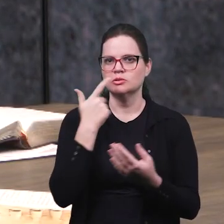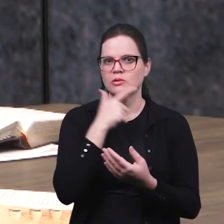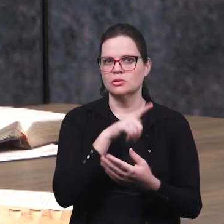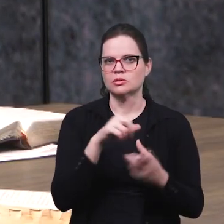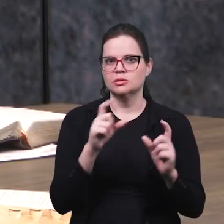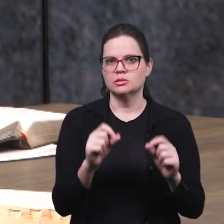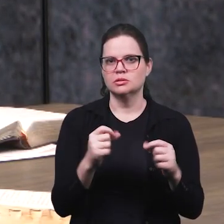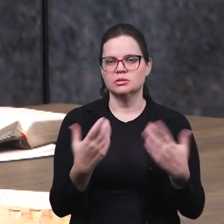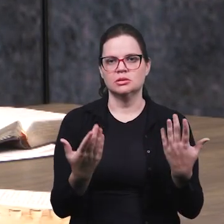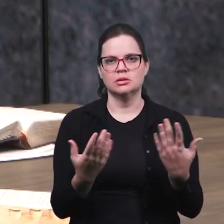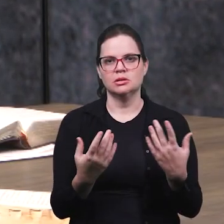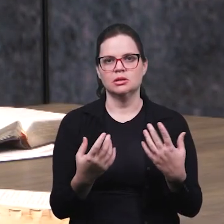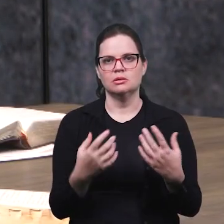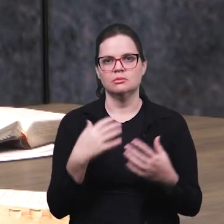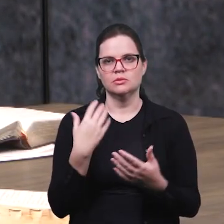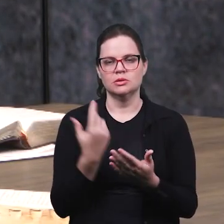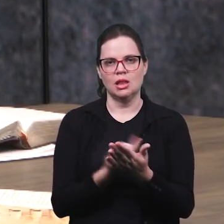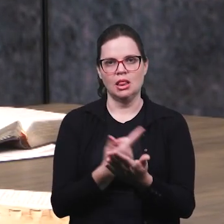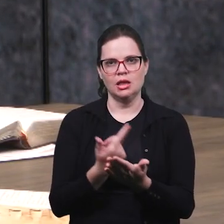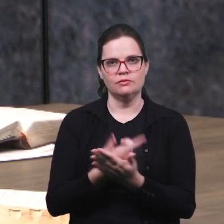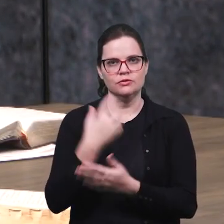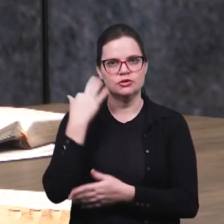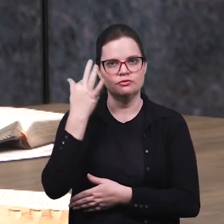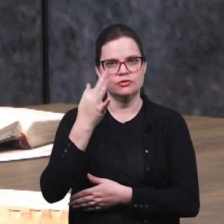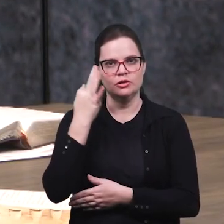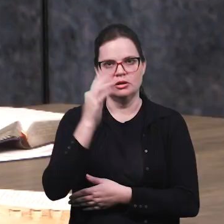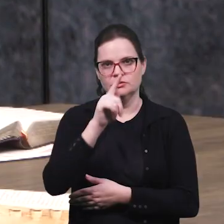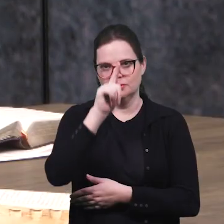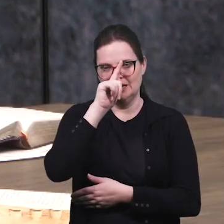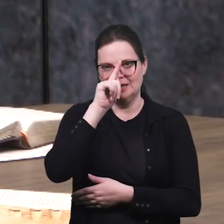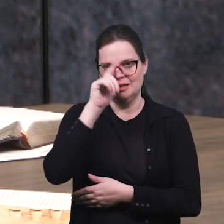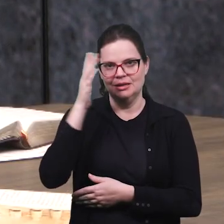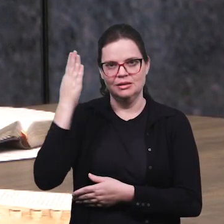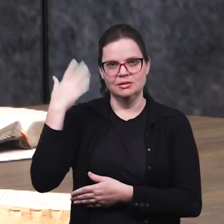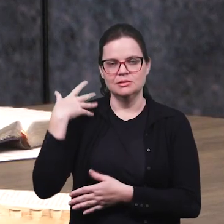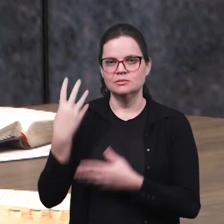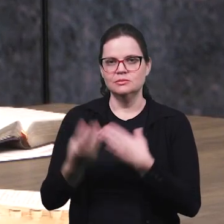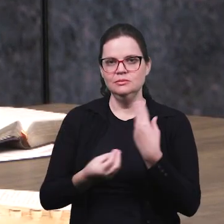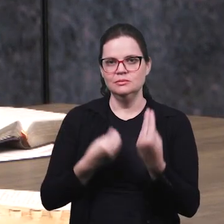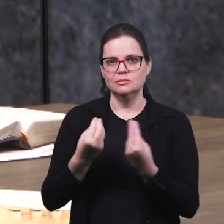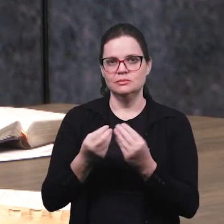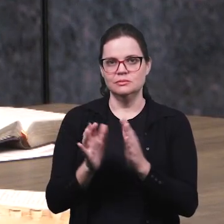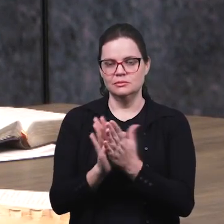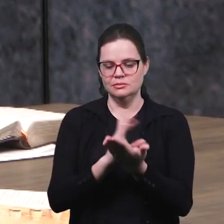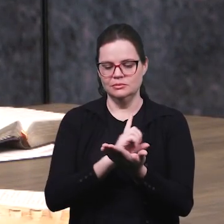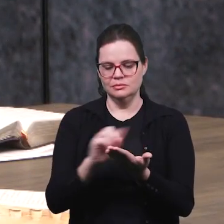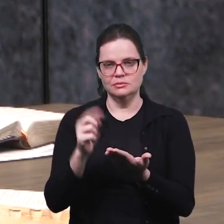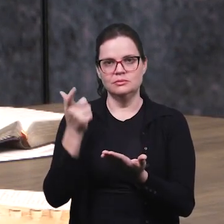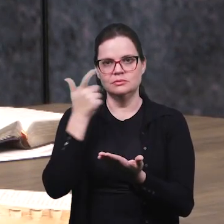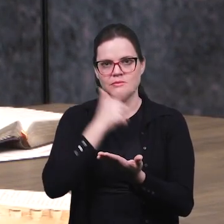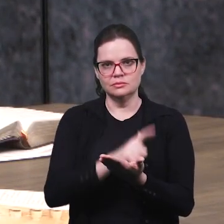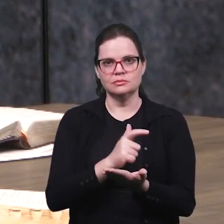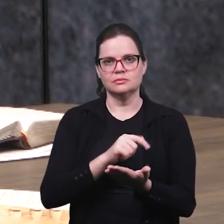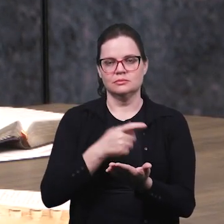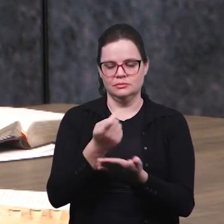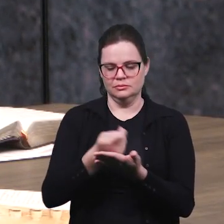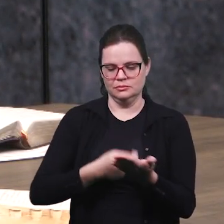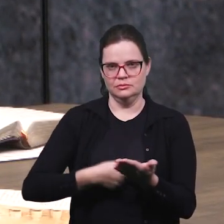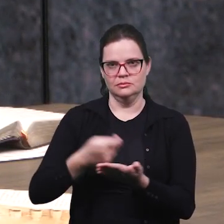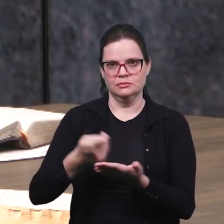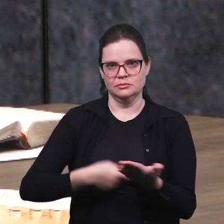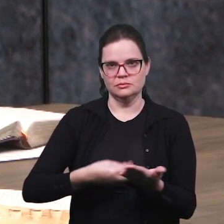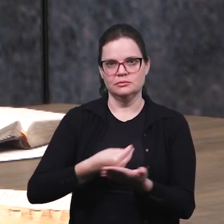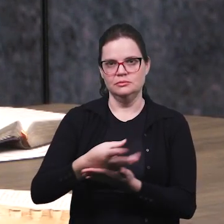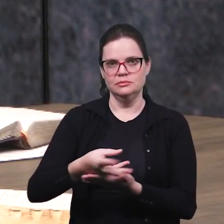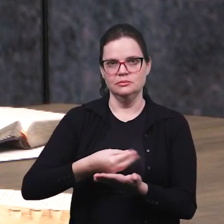de filósofos da Grécia Antiga, pensadores de Roma Antiga, como é que a própria Bíblia foi sendo reproduzida ao